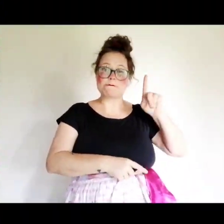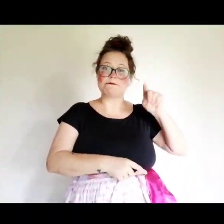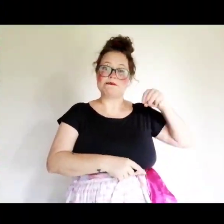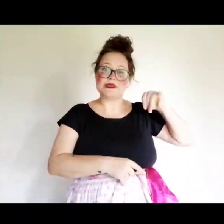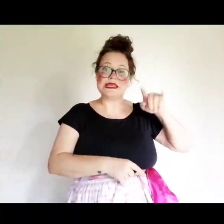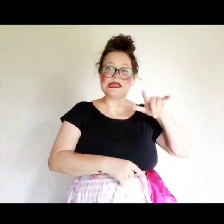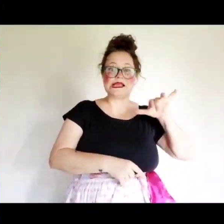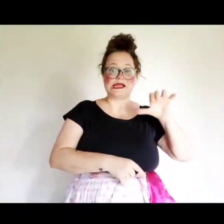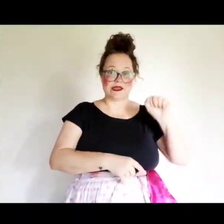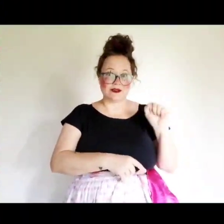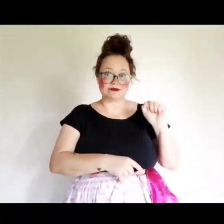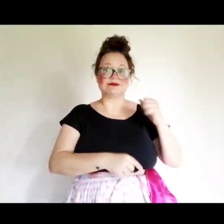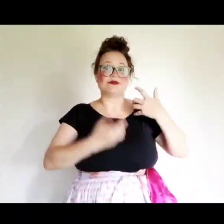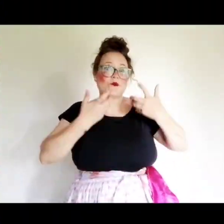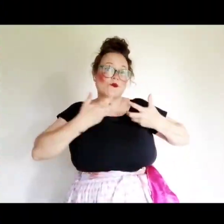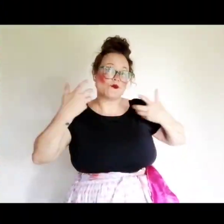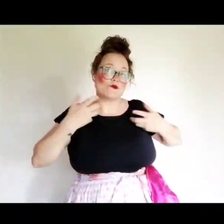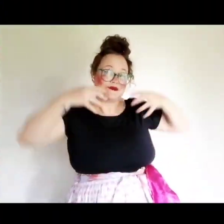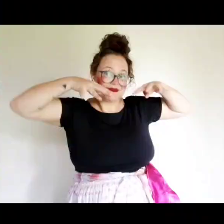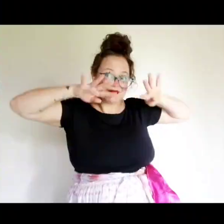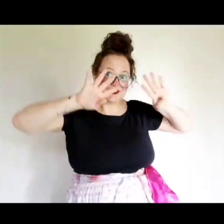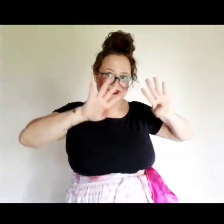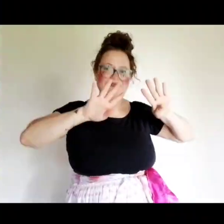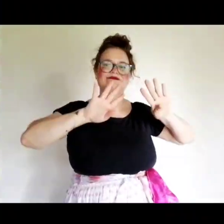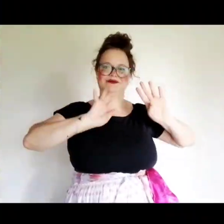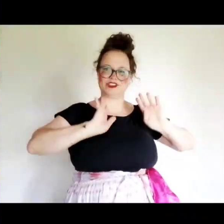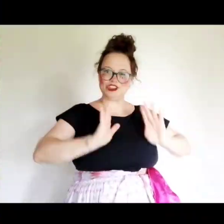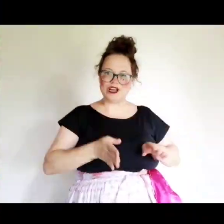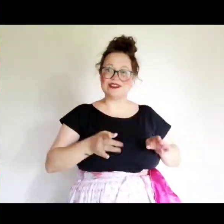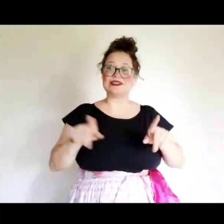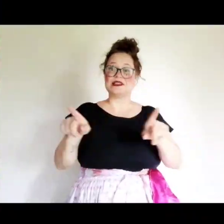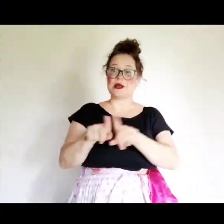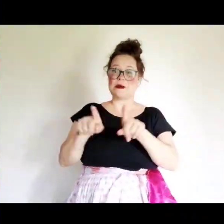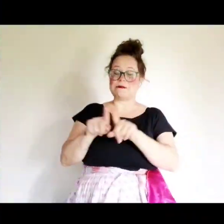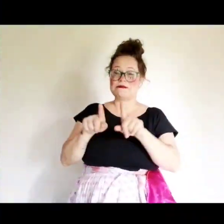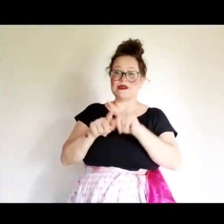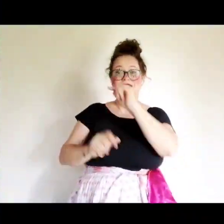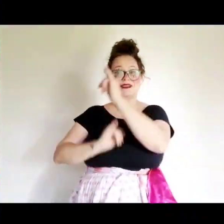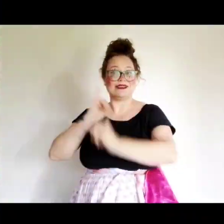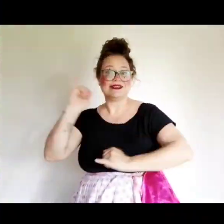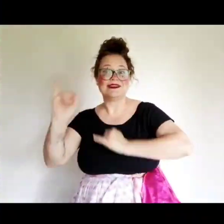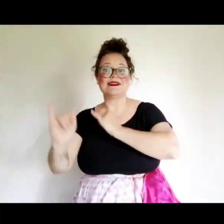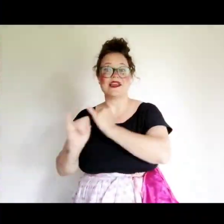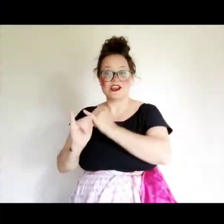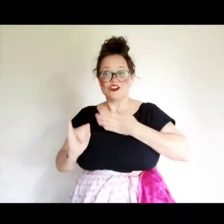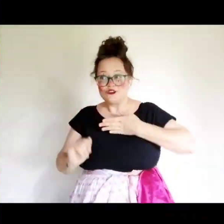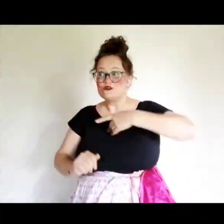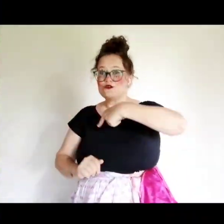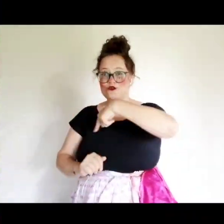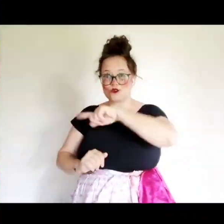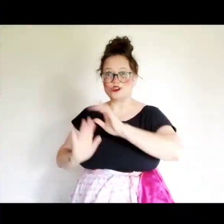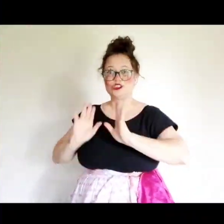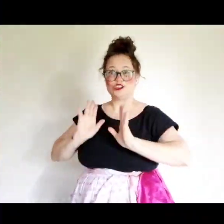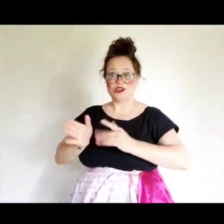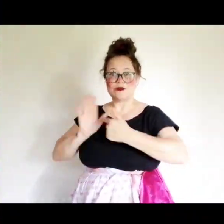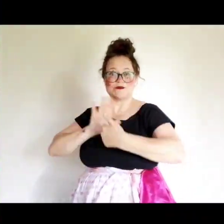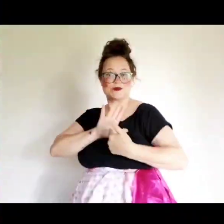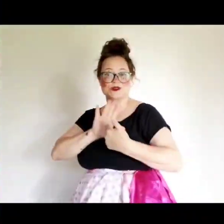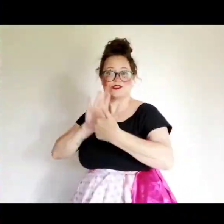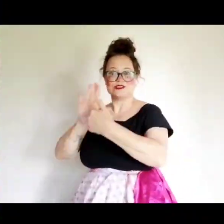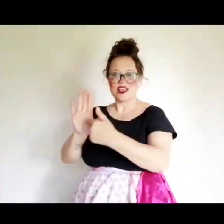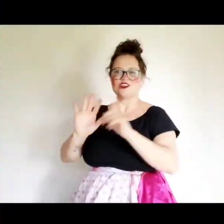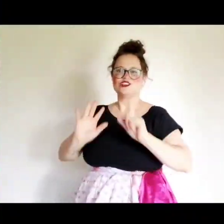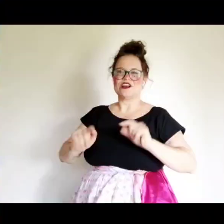performances curtas. E também na internet, Com a pesquisa eu